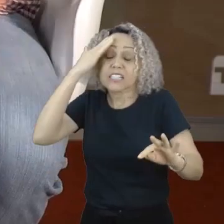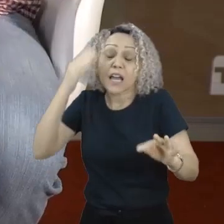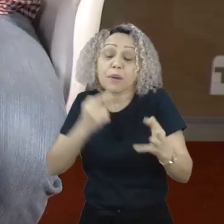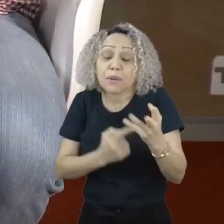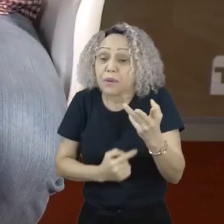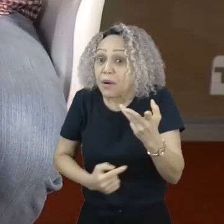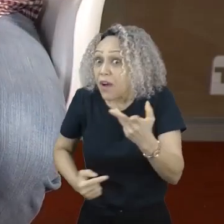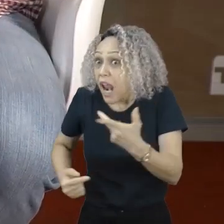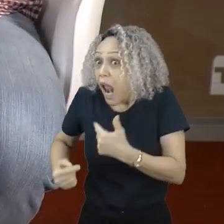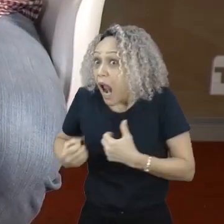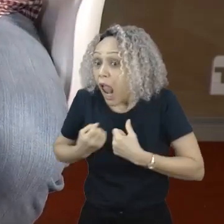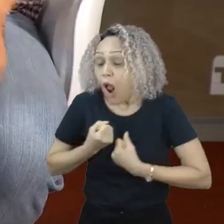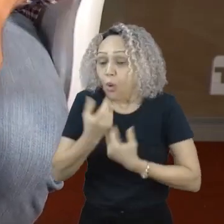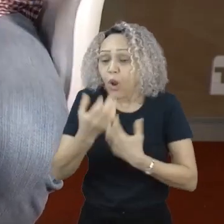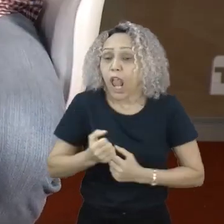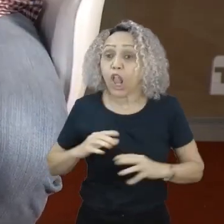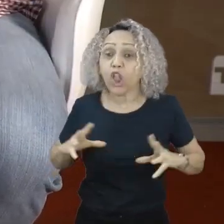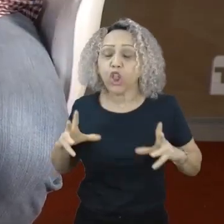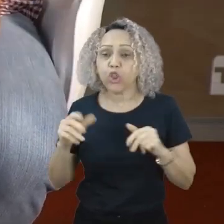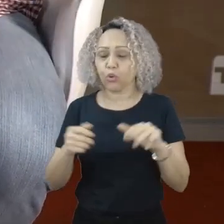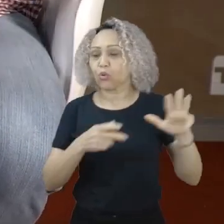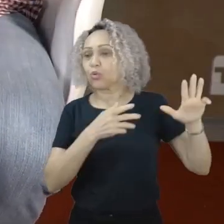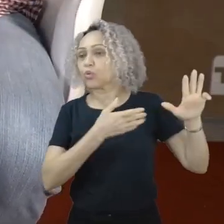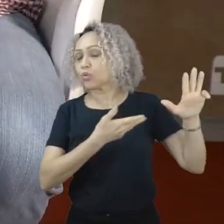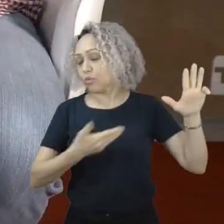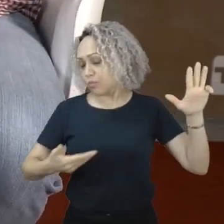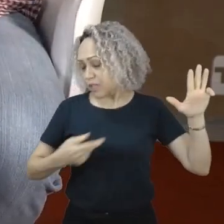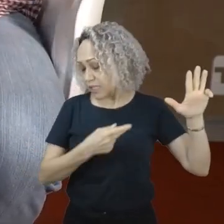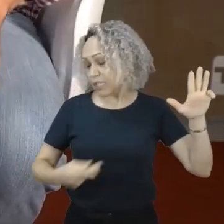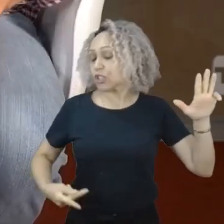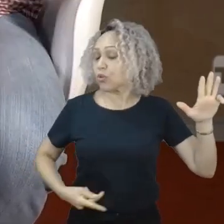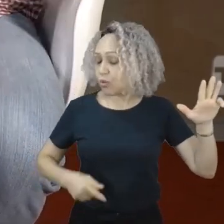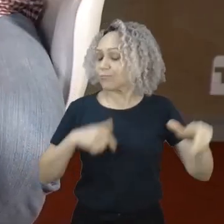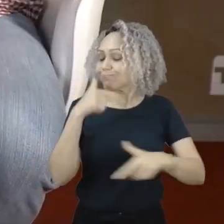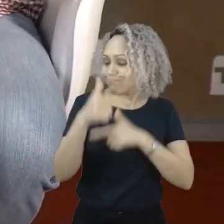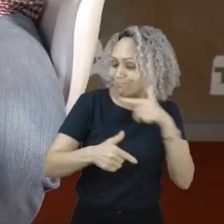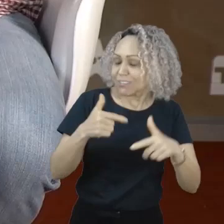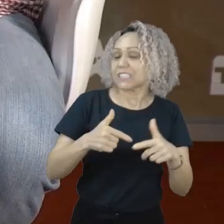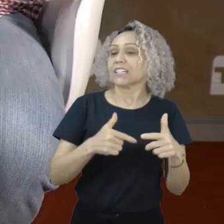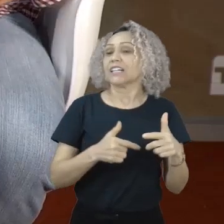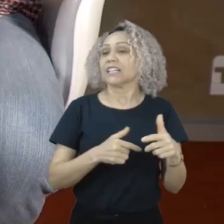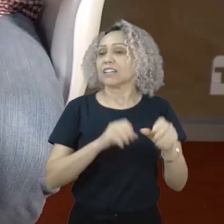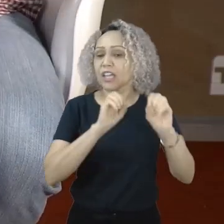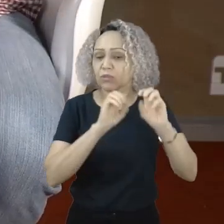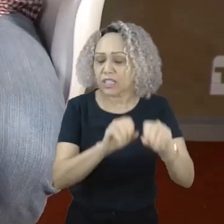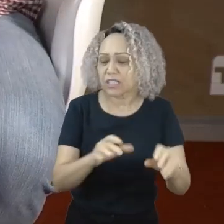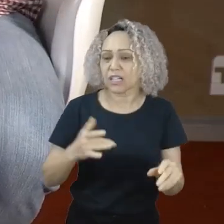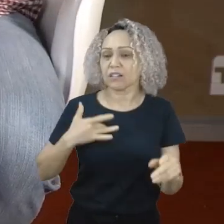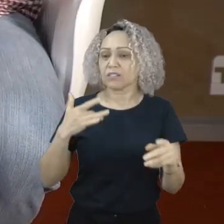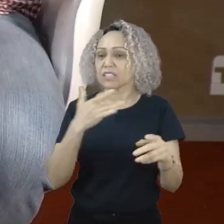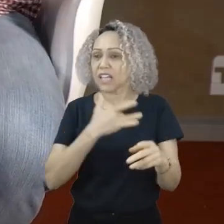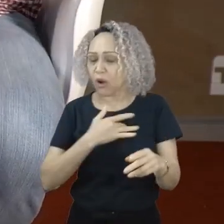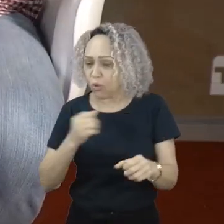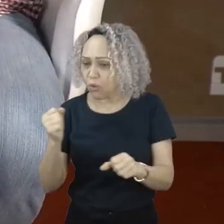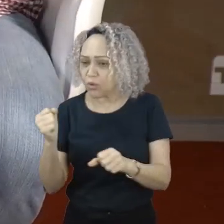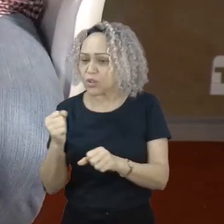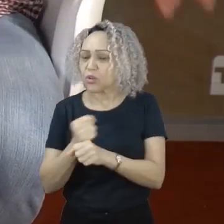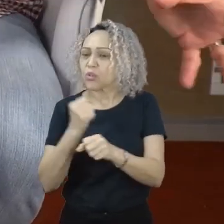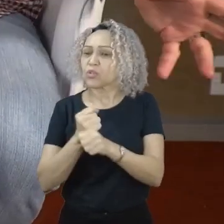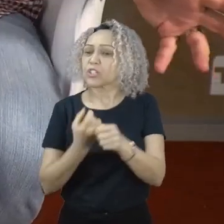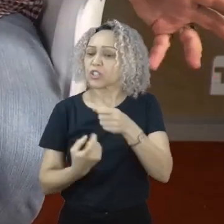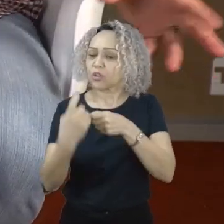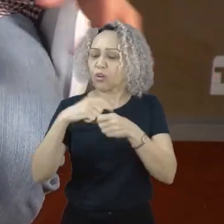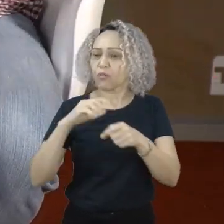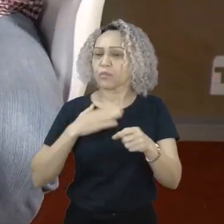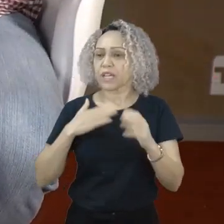país. É muito investimento na saúde, na educação, retomada do Minha Casa Minha Vida, os mais médicos, infraestrutura, o